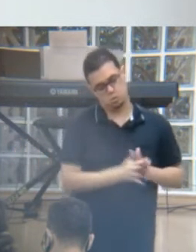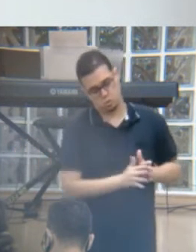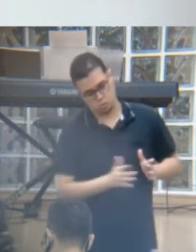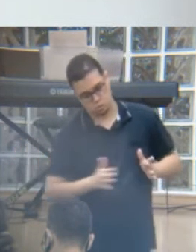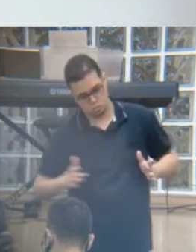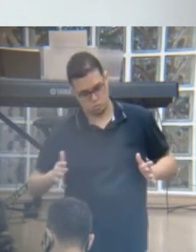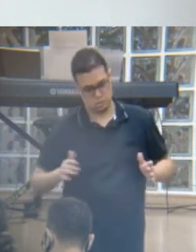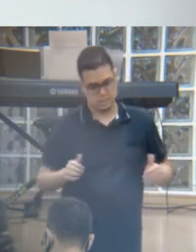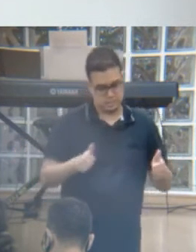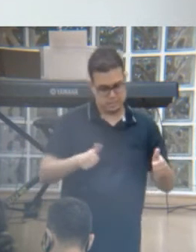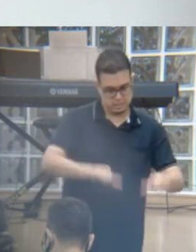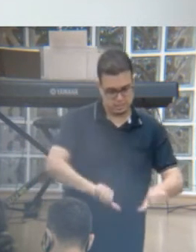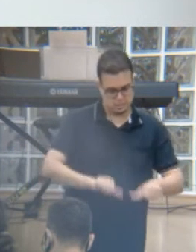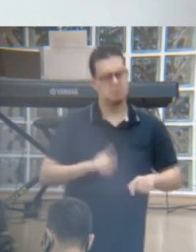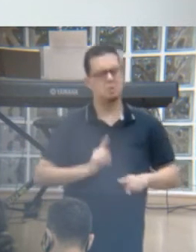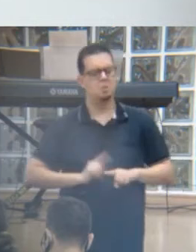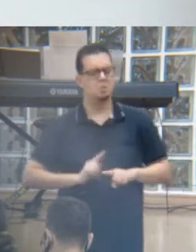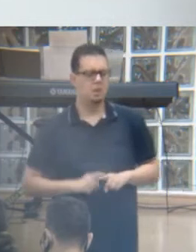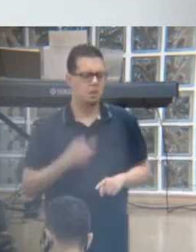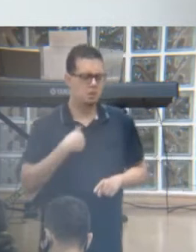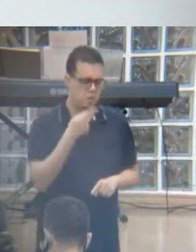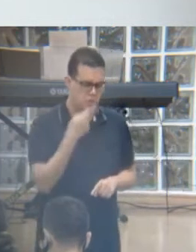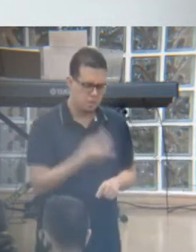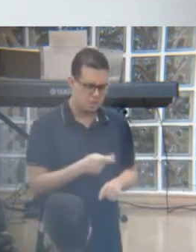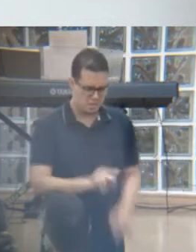nome porque é um anúncio feito